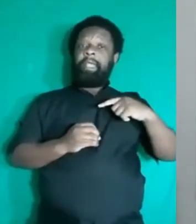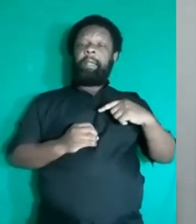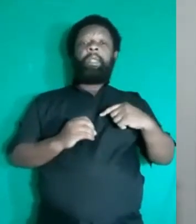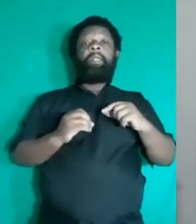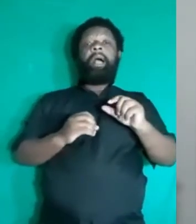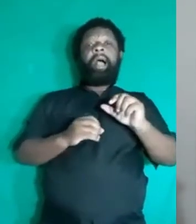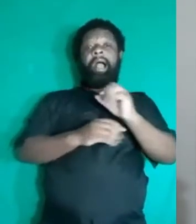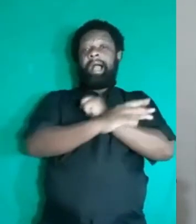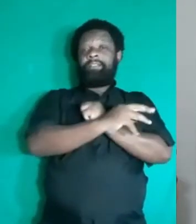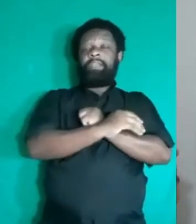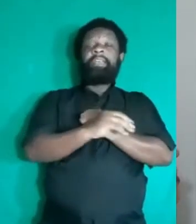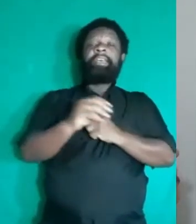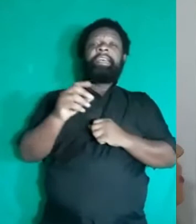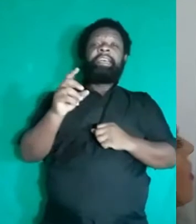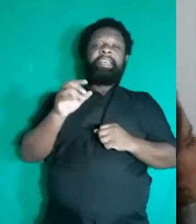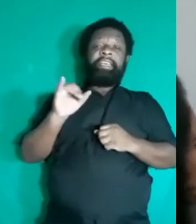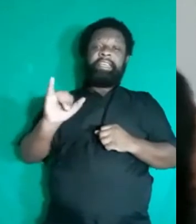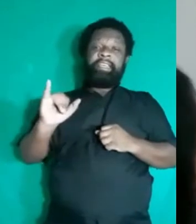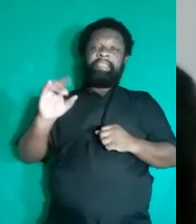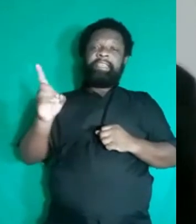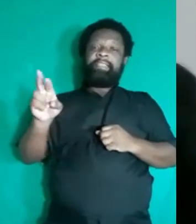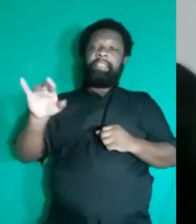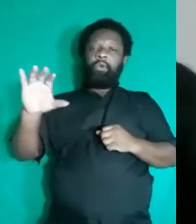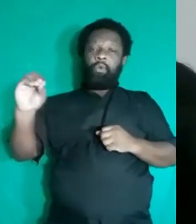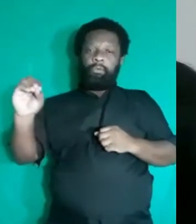tem bromo, então ácido